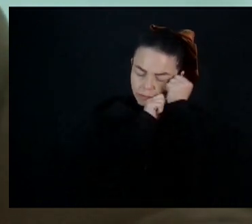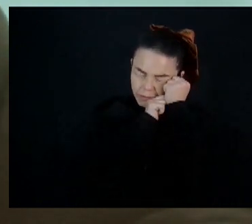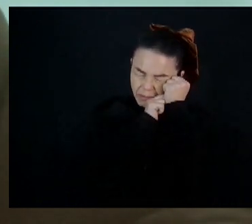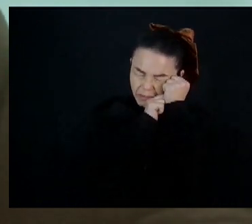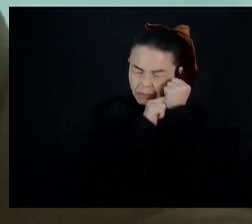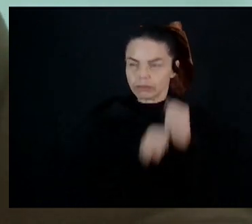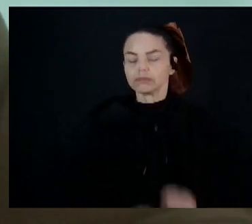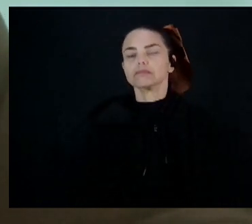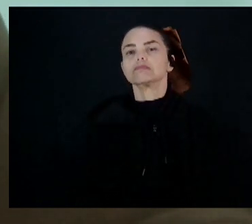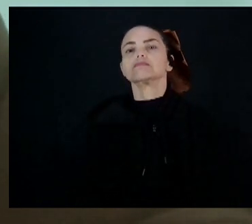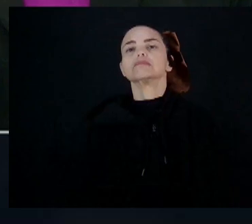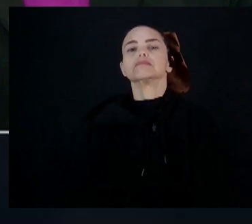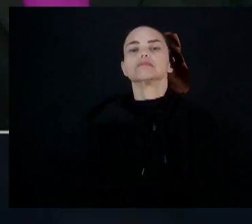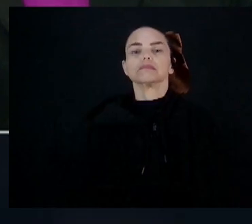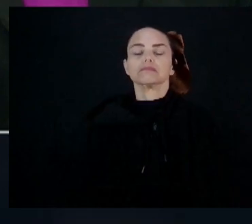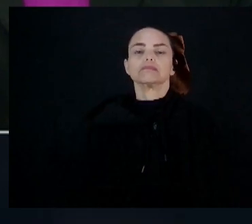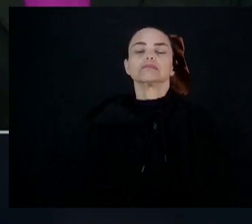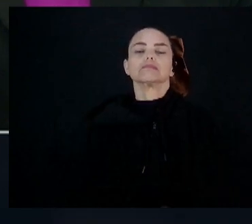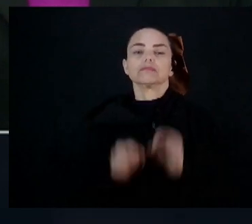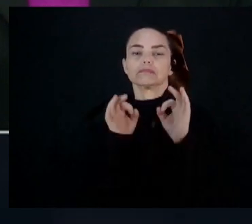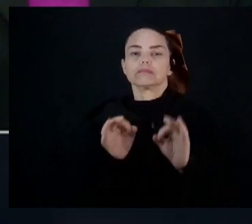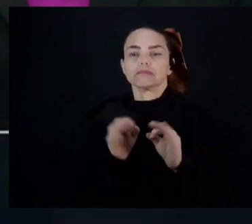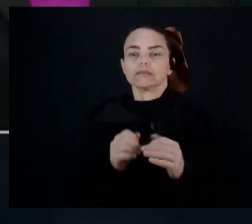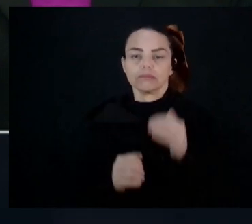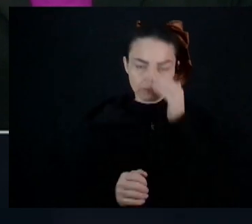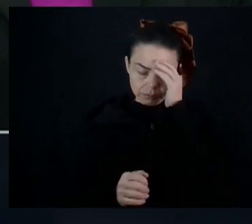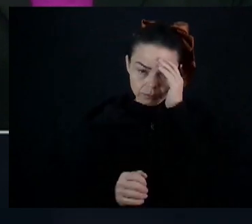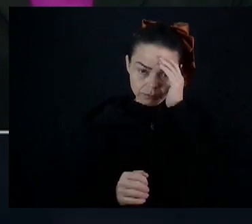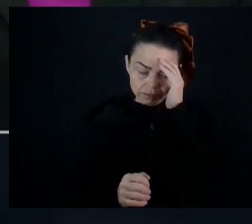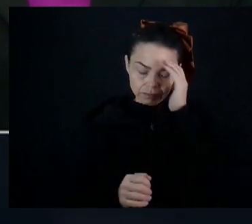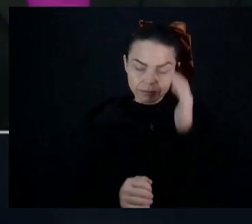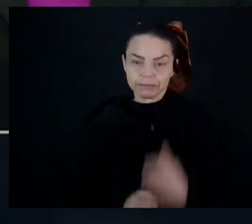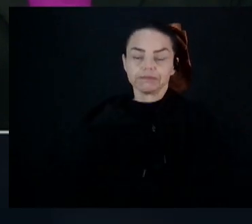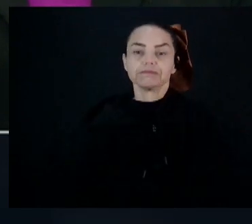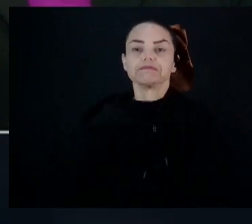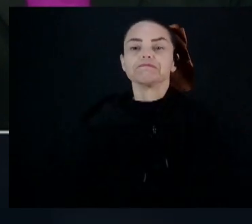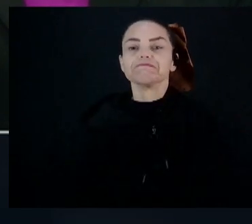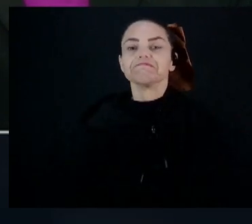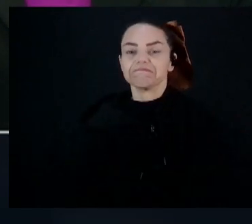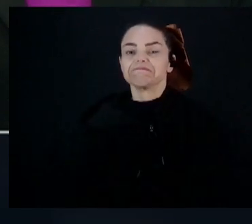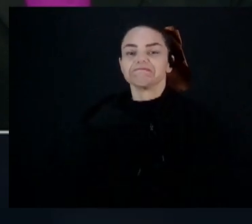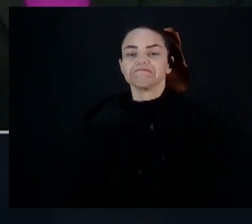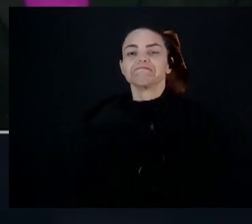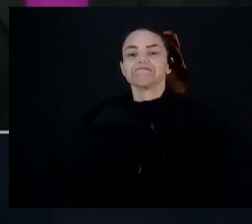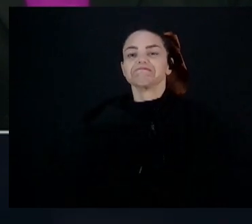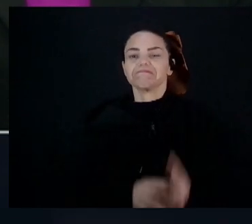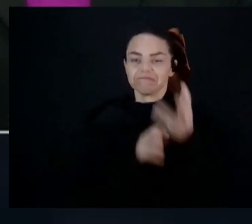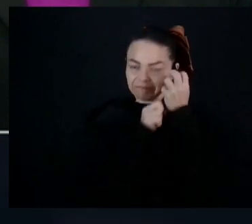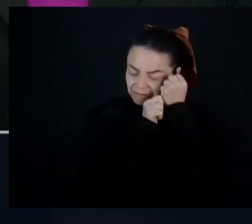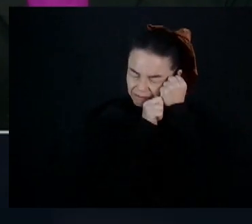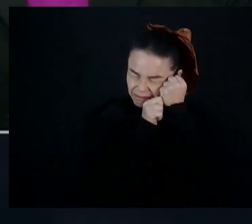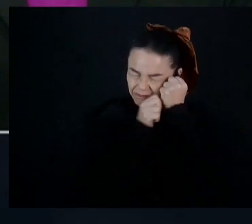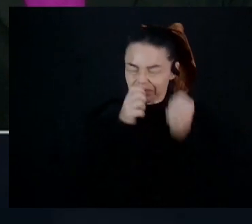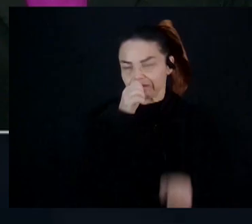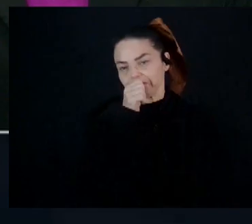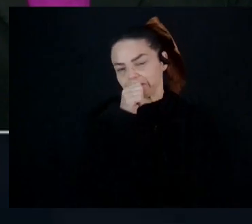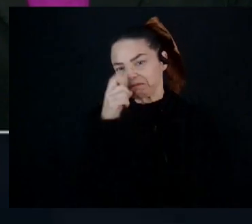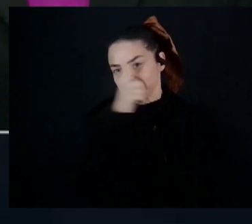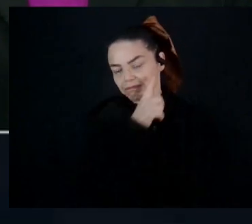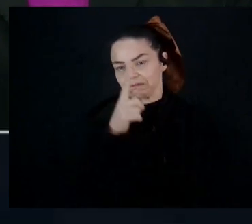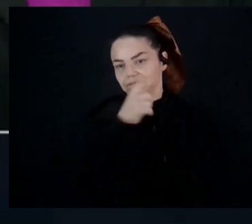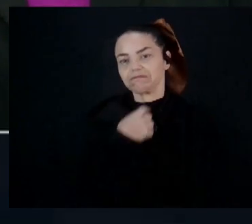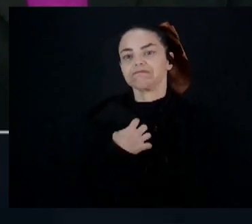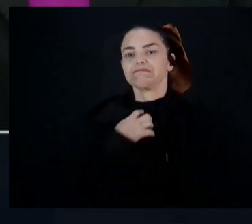ideal. Muito bem, então aí, ó, até que vale, né, dormir aí no final de semana, pegar um domingo e